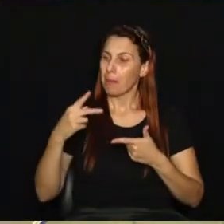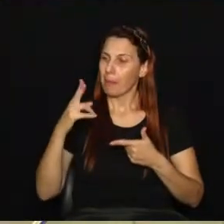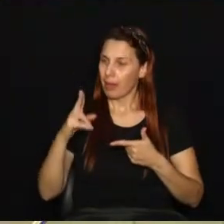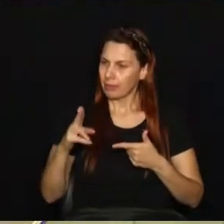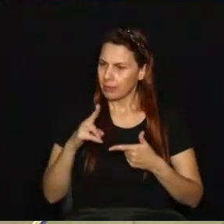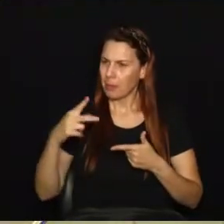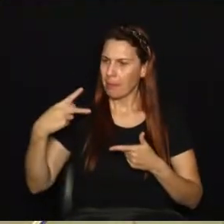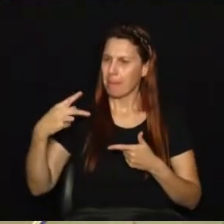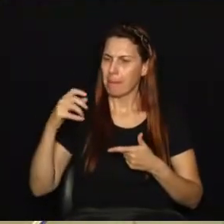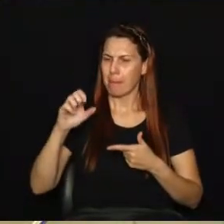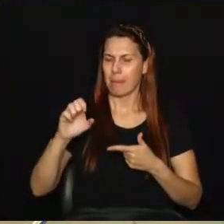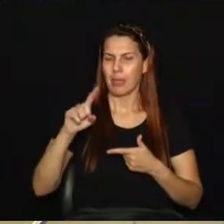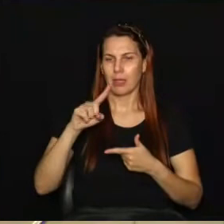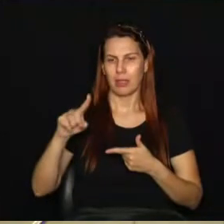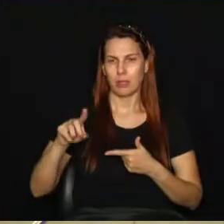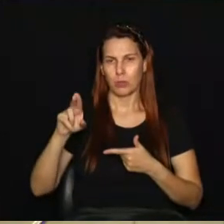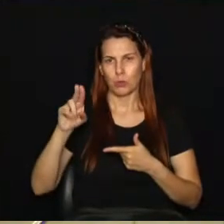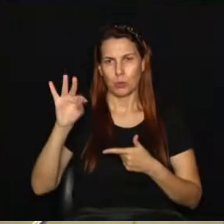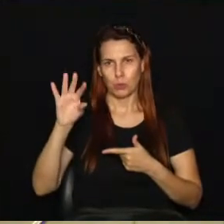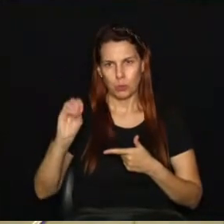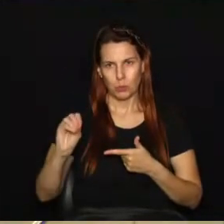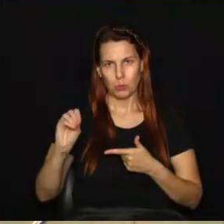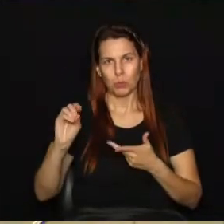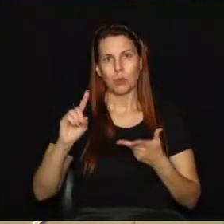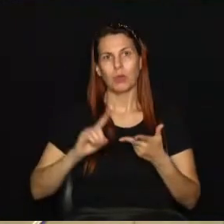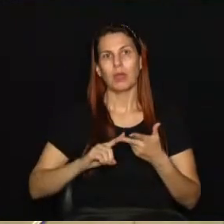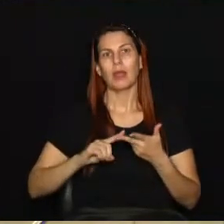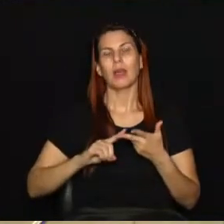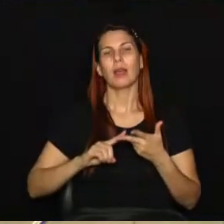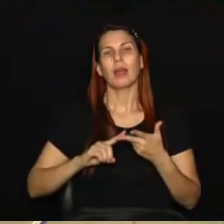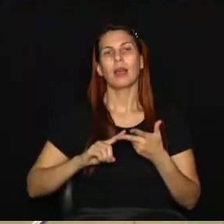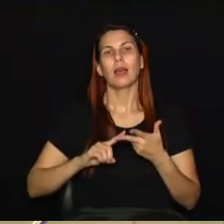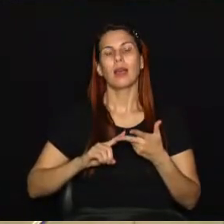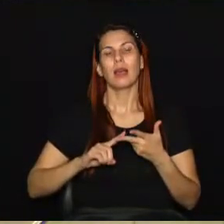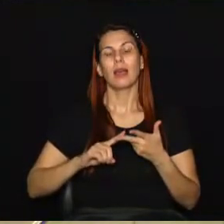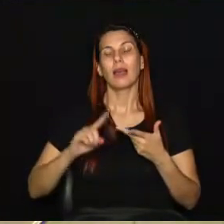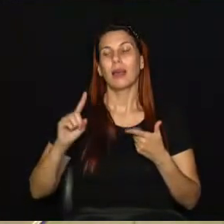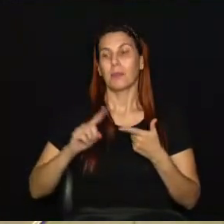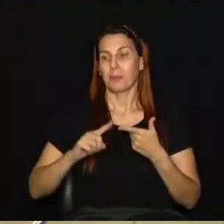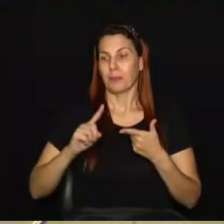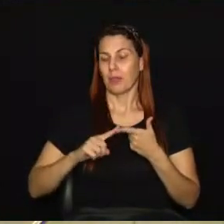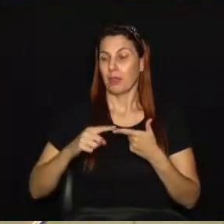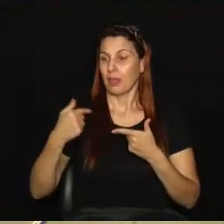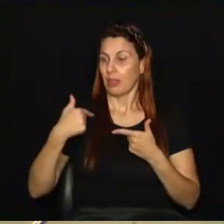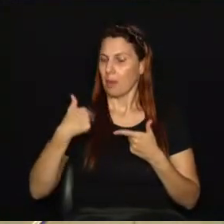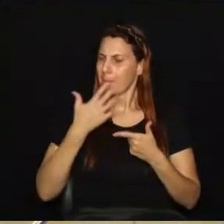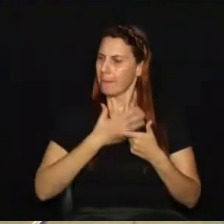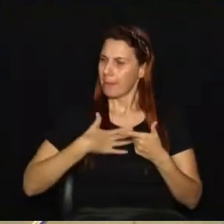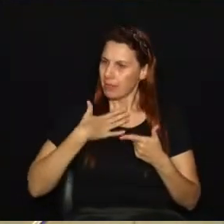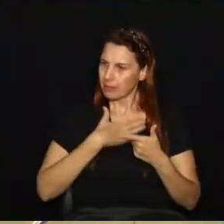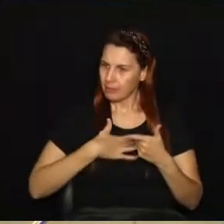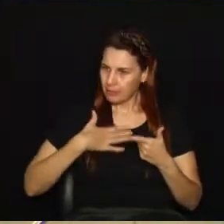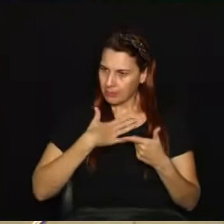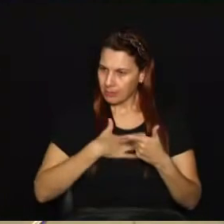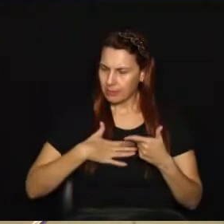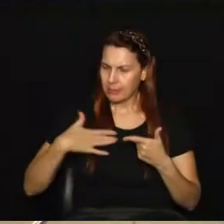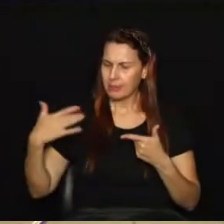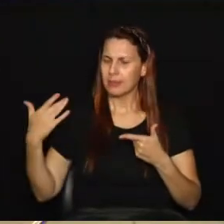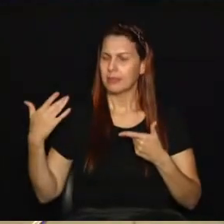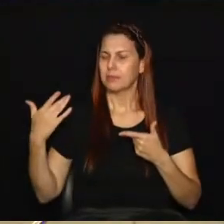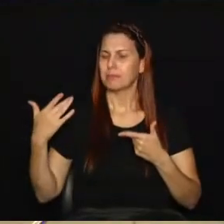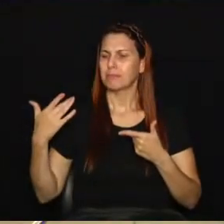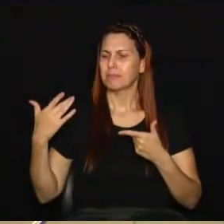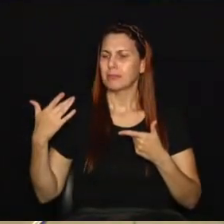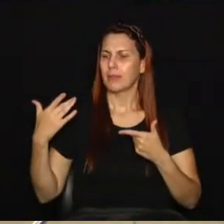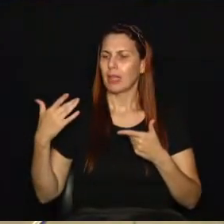Pesuto e o Henri. O Pesuto eu tive o prazer de participar